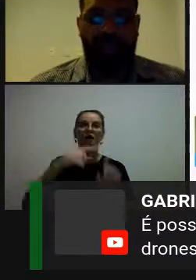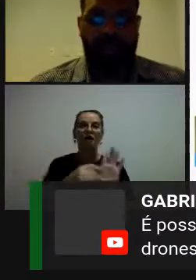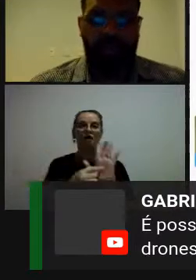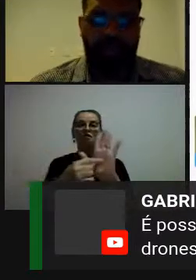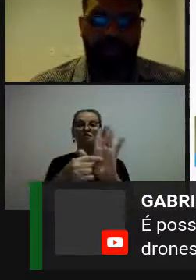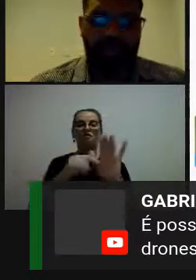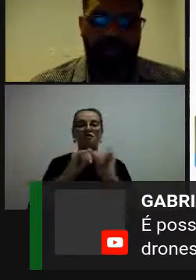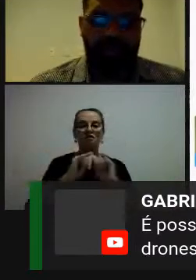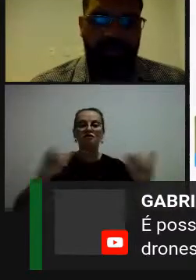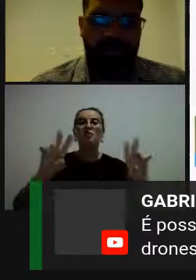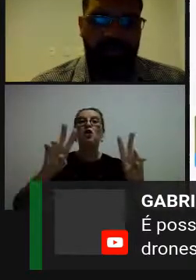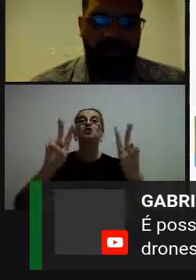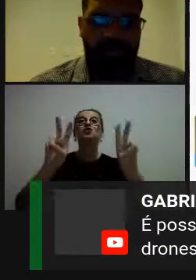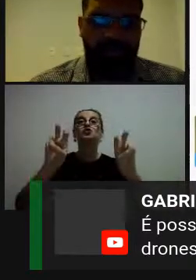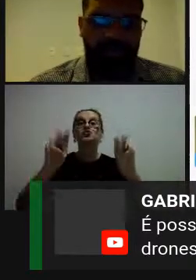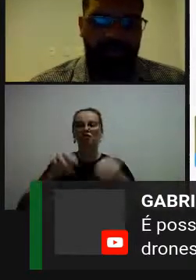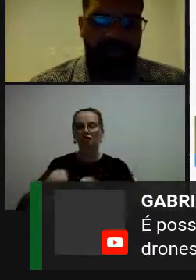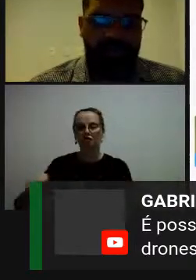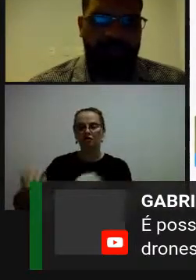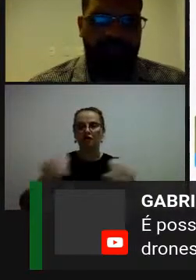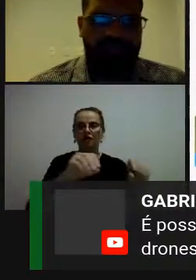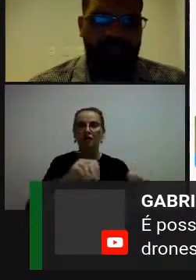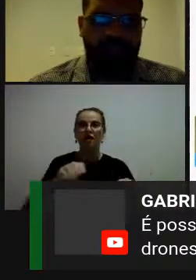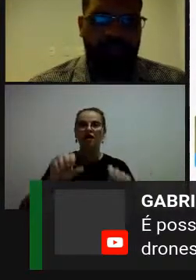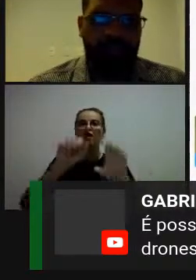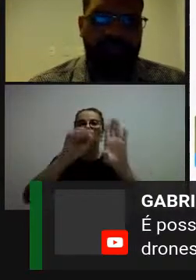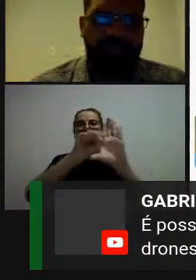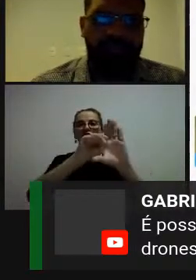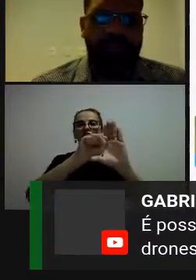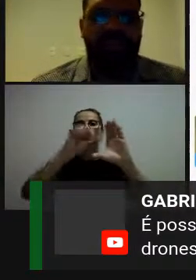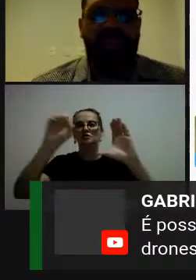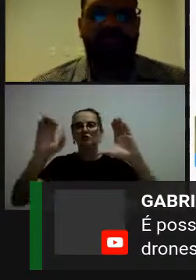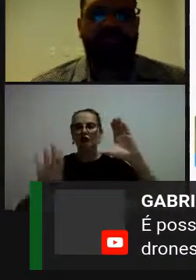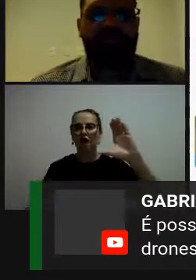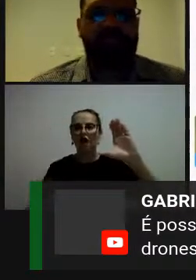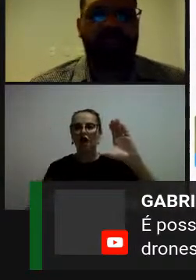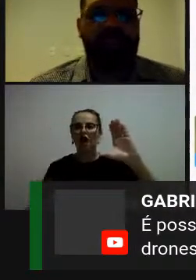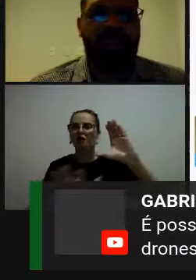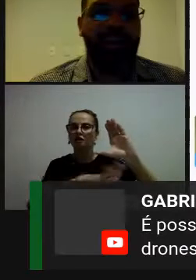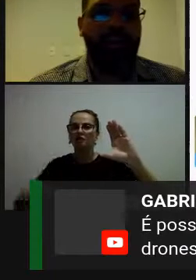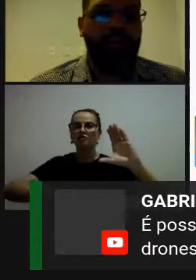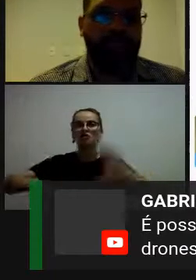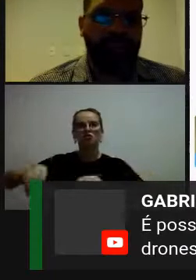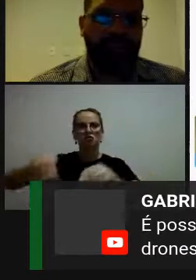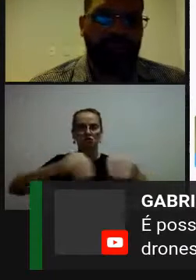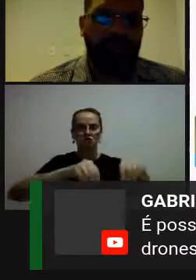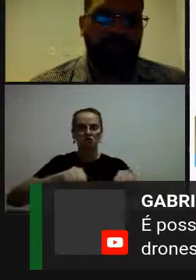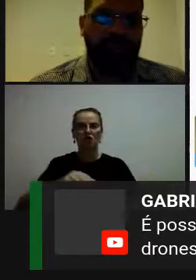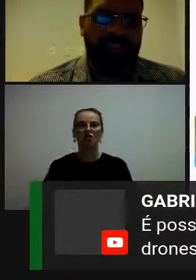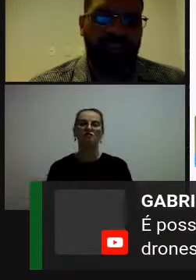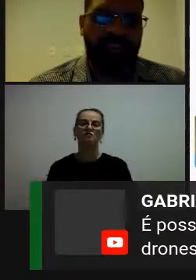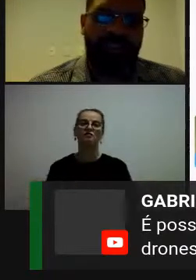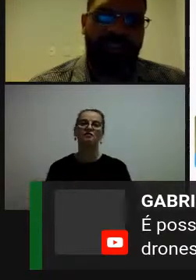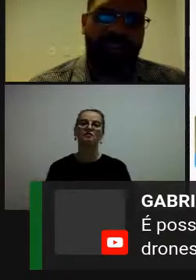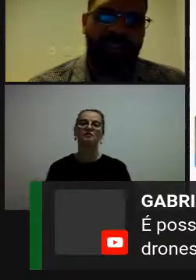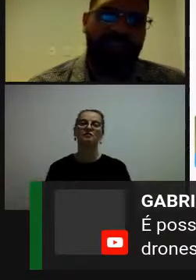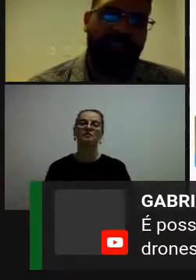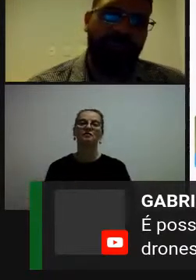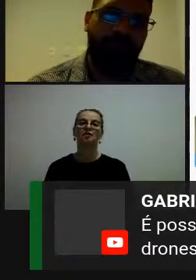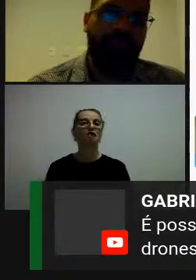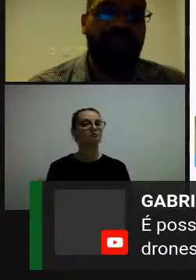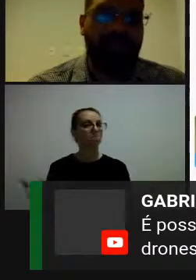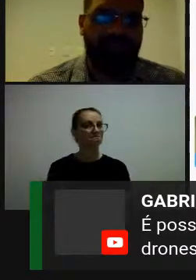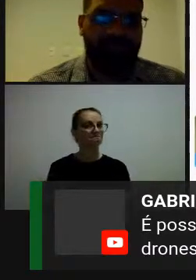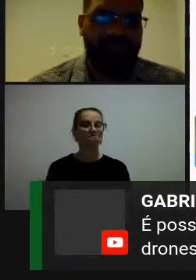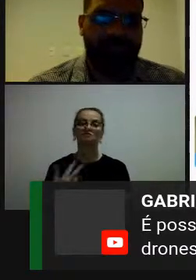Bem, no momento ainda não, porque os VANTs ou drones, eles possuem uma carga útil de equipamento que eles podem carregar